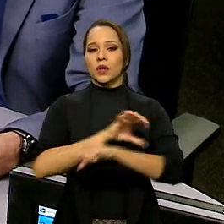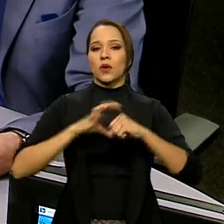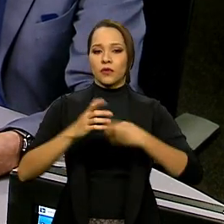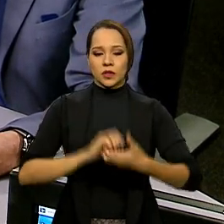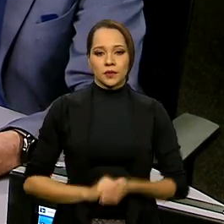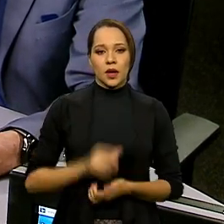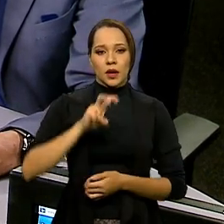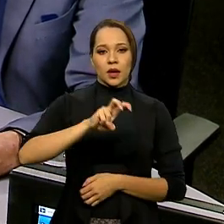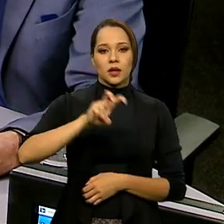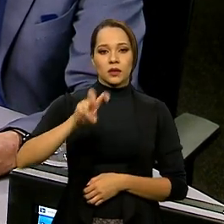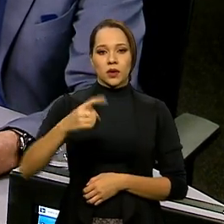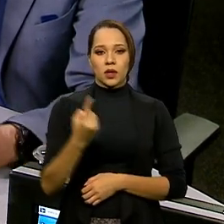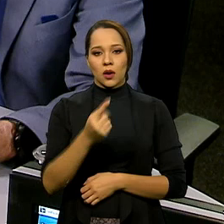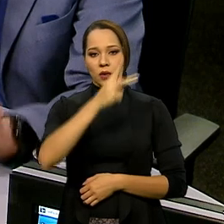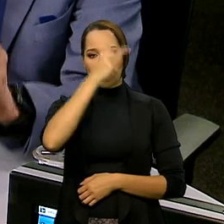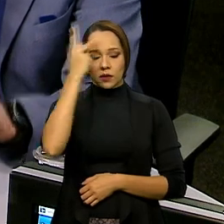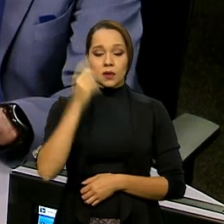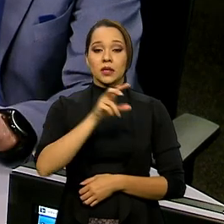coronavírus.